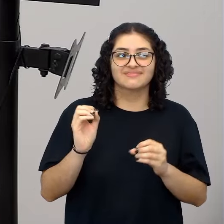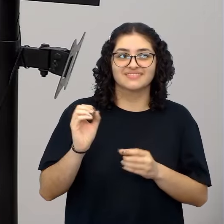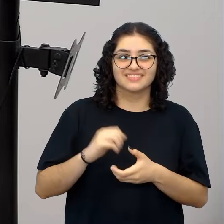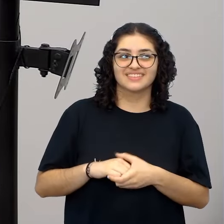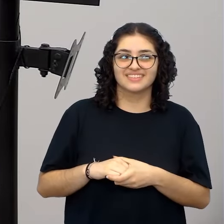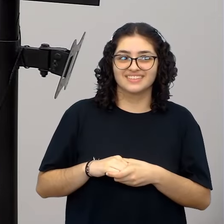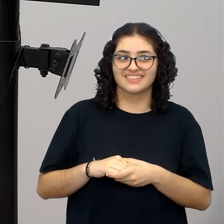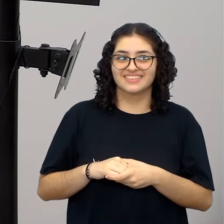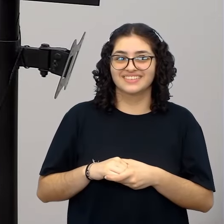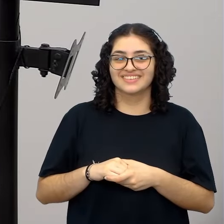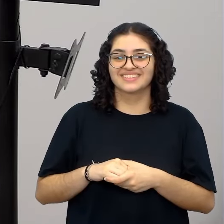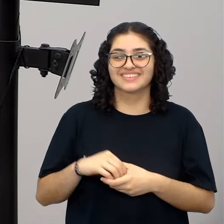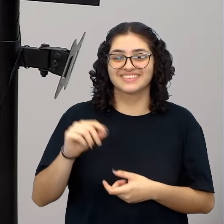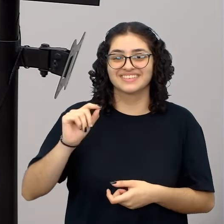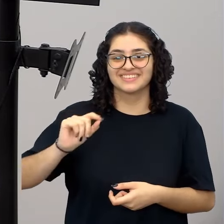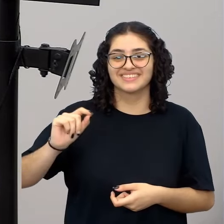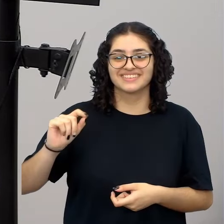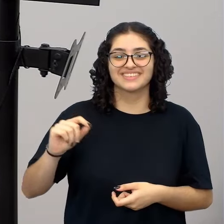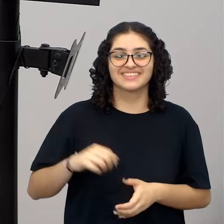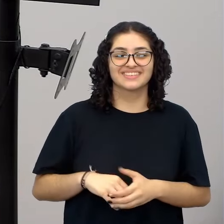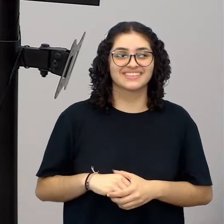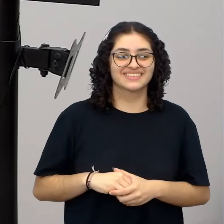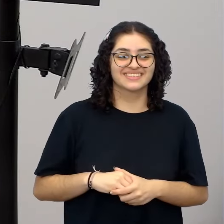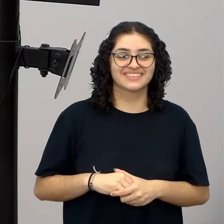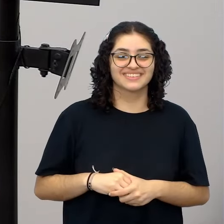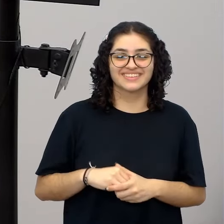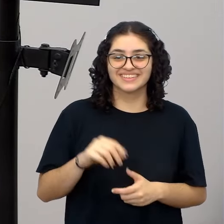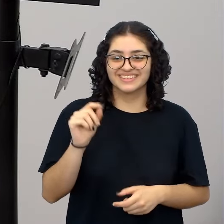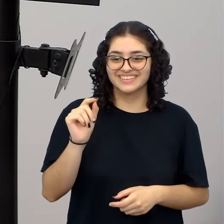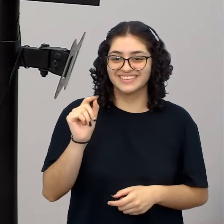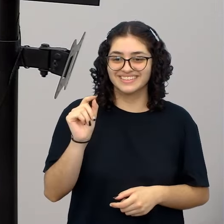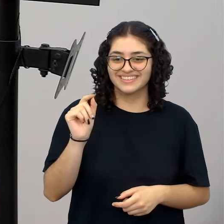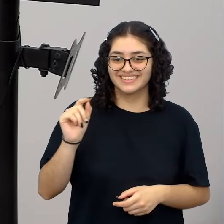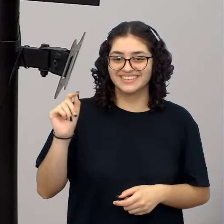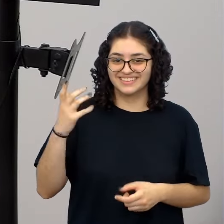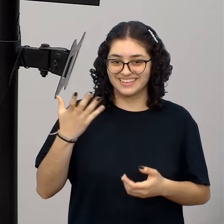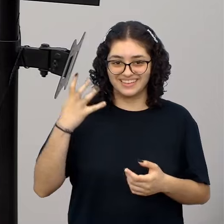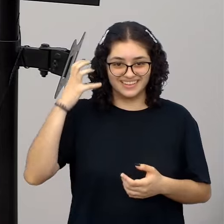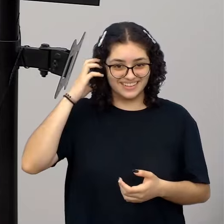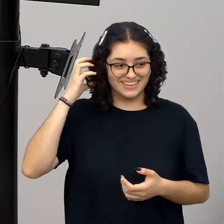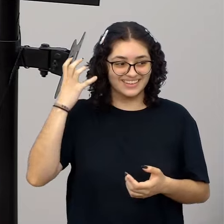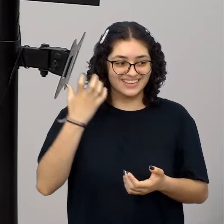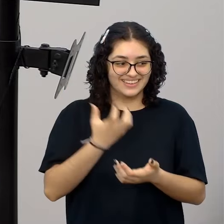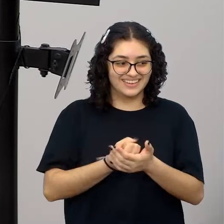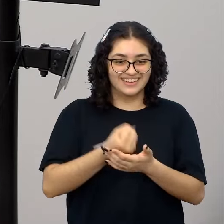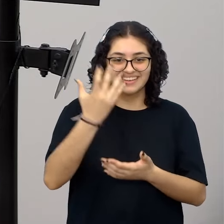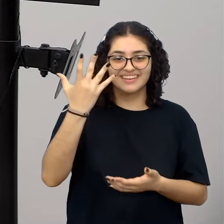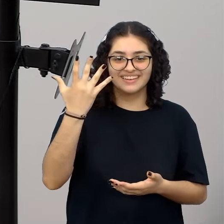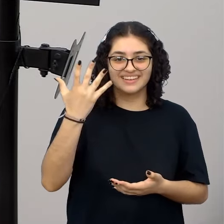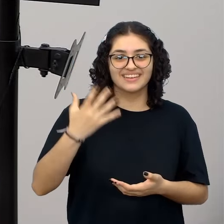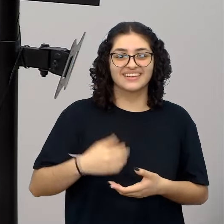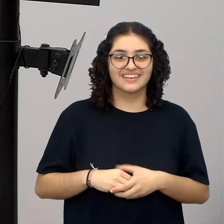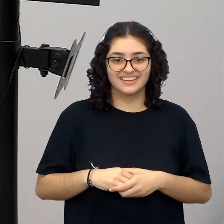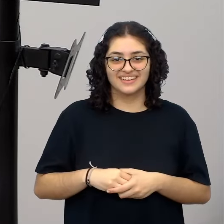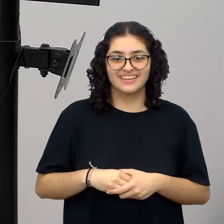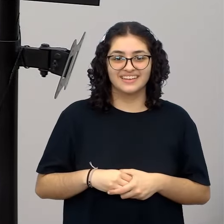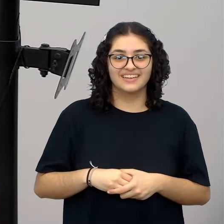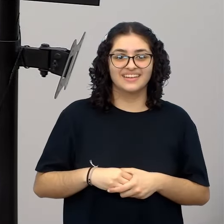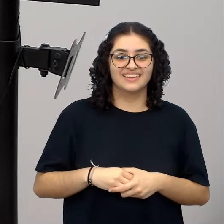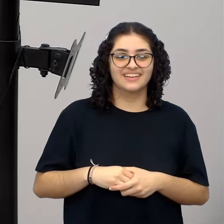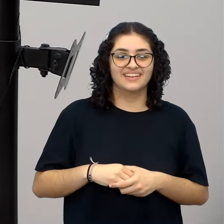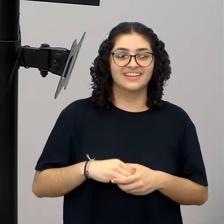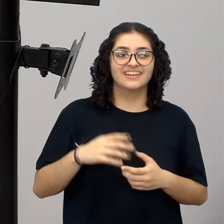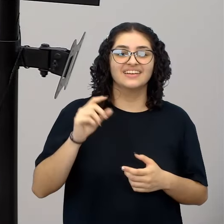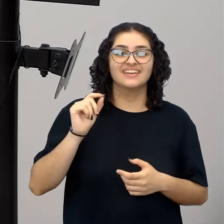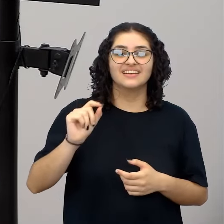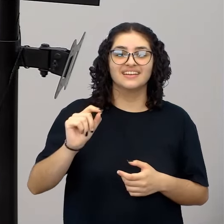o pessoal. Lá vem ele. Estamos nesse formato podcast aí, muito presente nas mídias